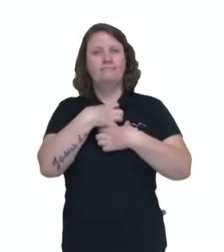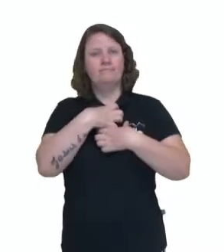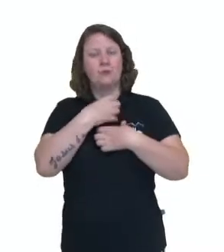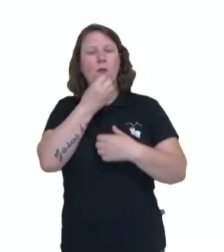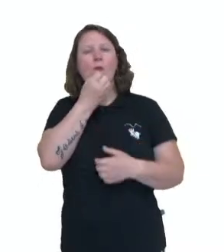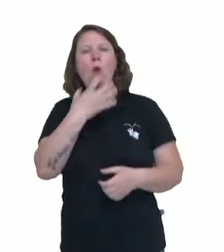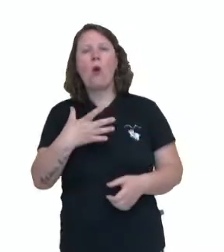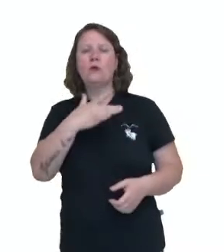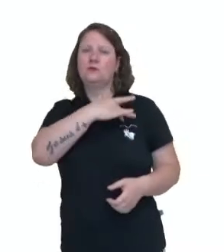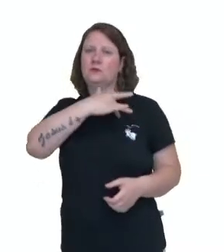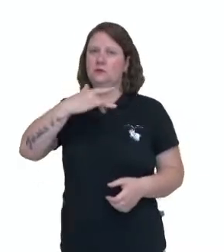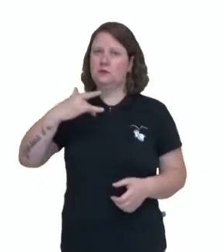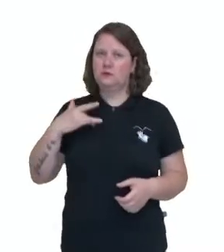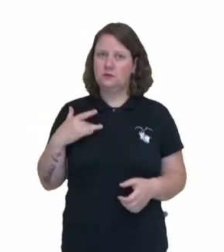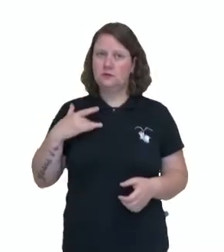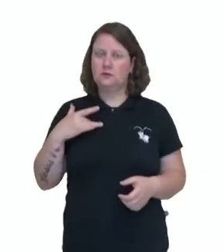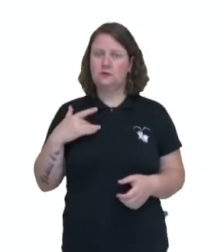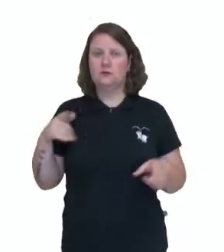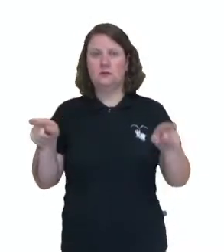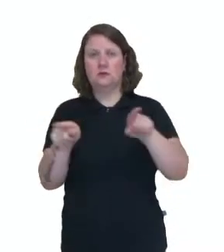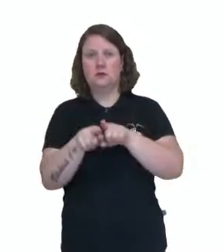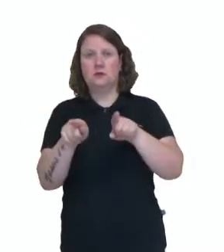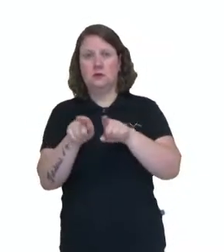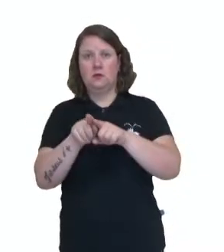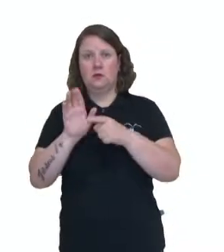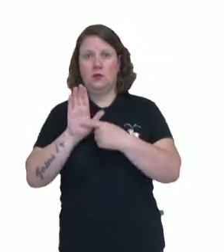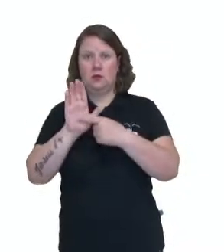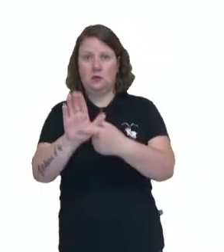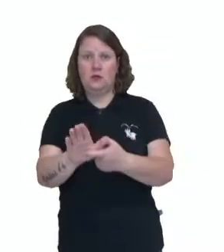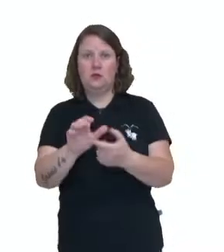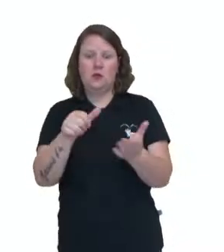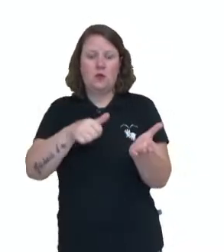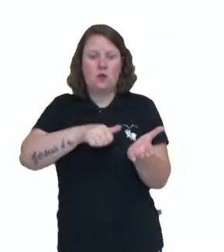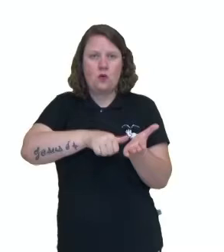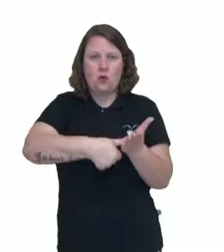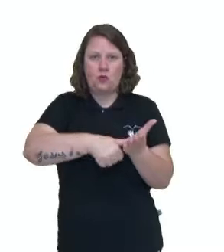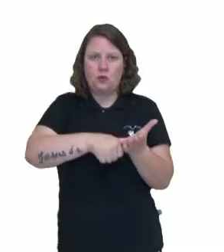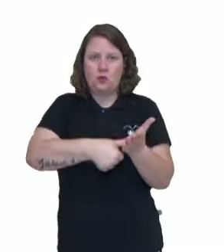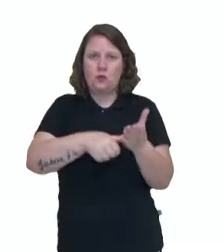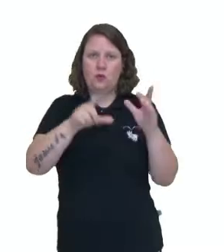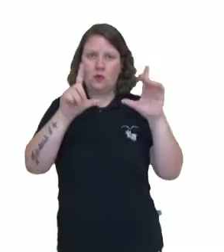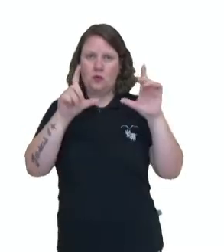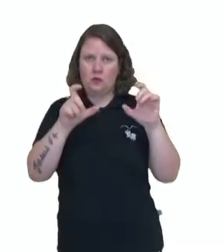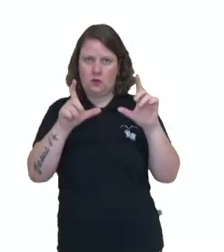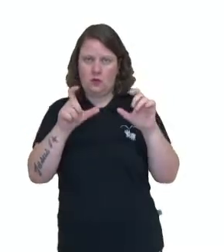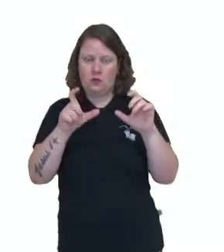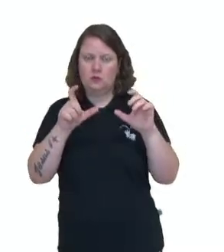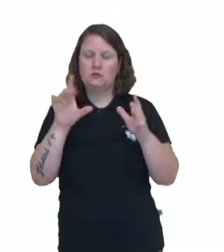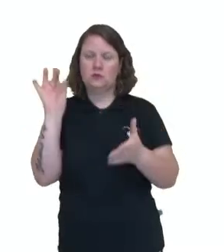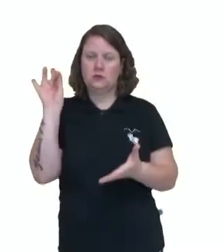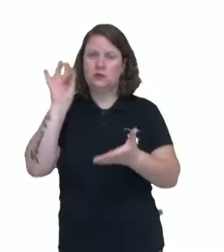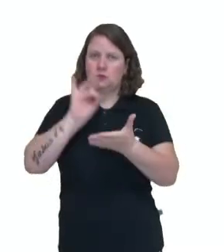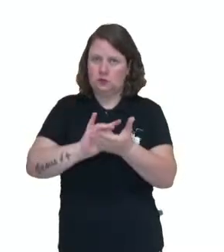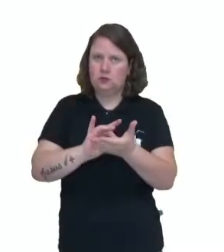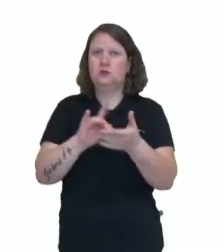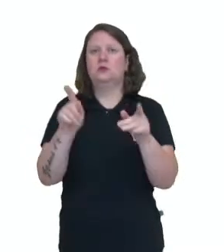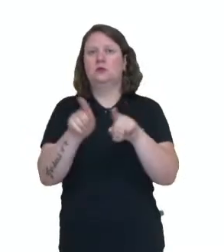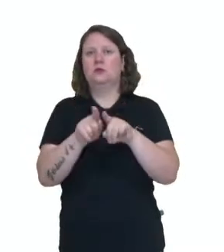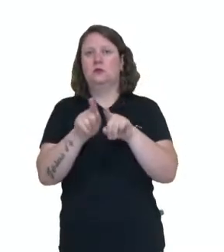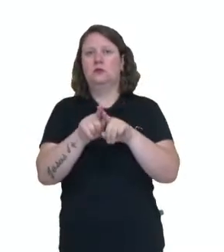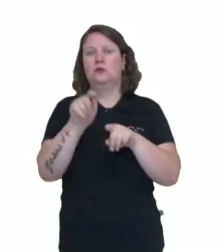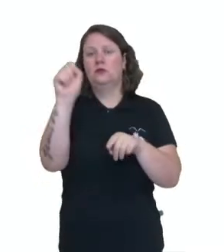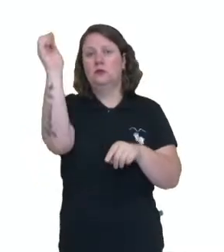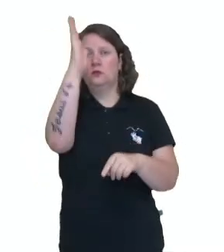bem, com saúde. Ela deve apresentar um documento com foto, emitido por órgão oficial e válido em todo o